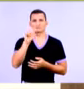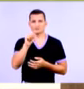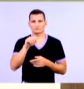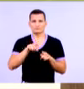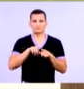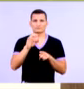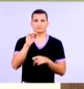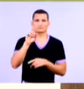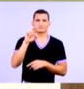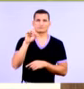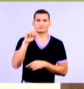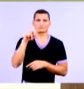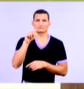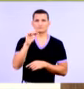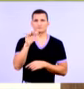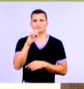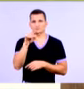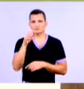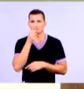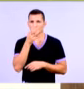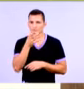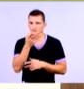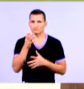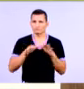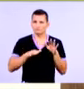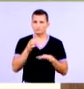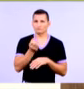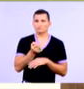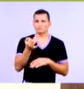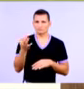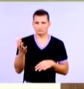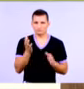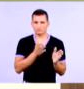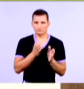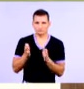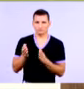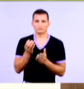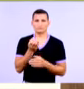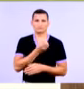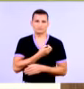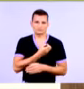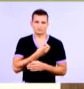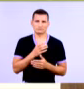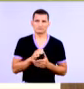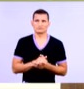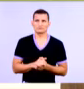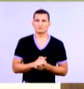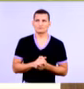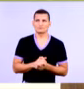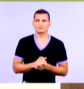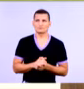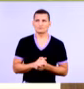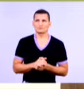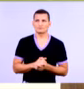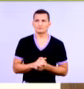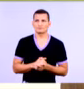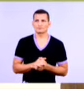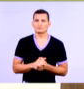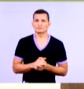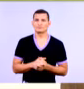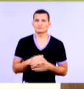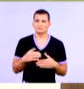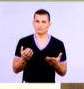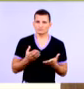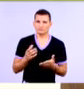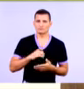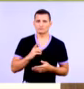são boas dependendo da quantidade de elementos que nós estamos trabalhando. Sim. Agora, nós estamos trabalhando com quê? Com milhares de elementos.